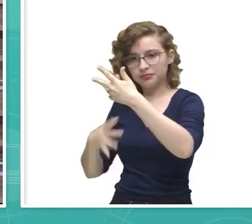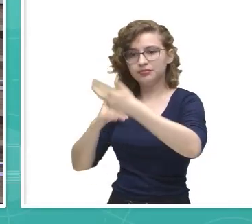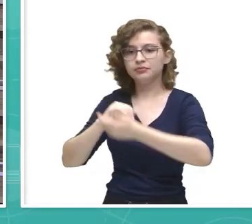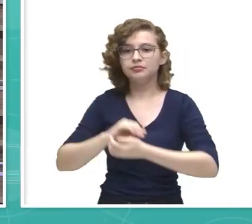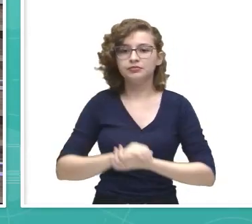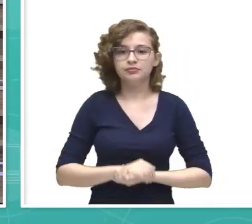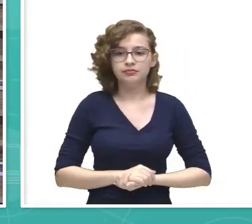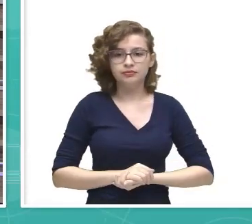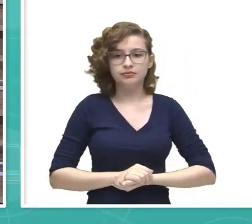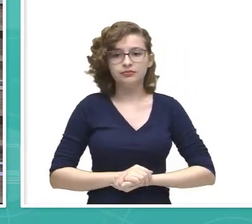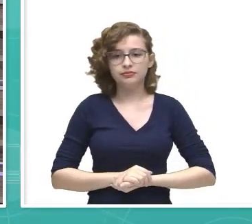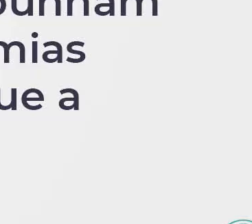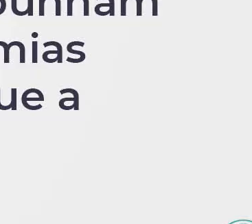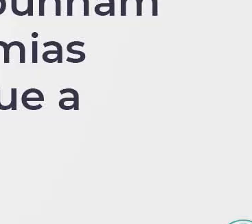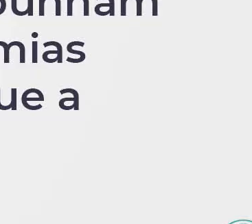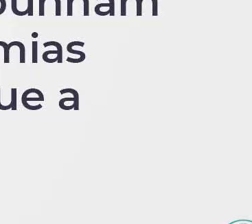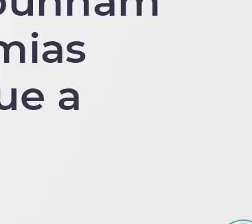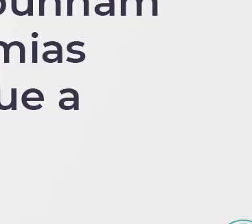gente? Até mais.